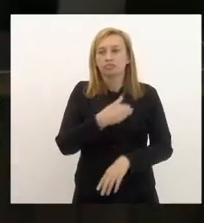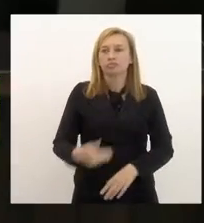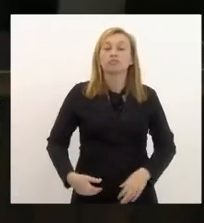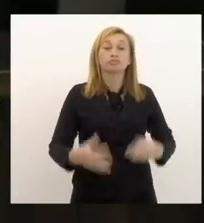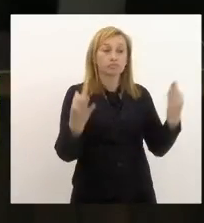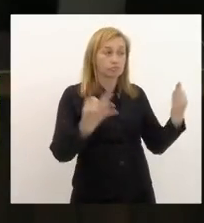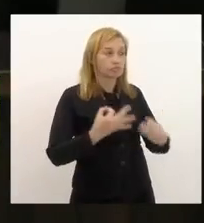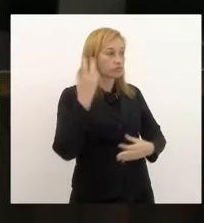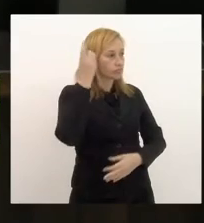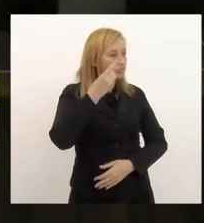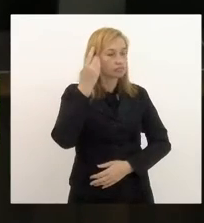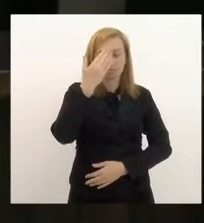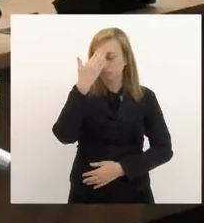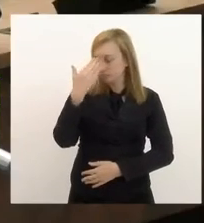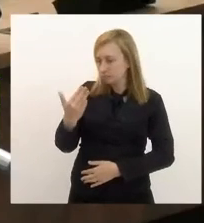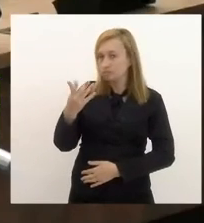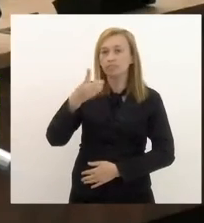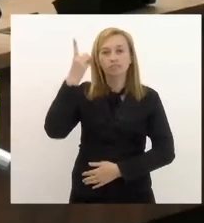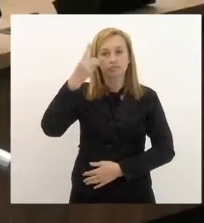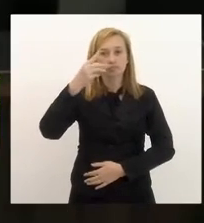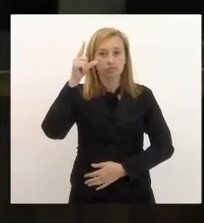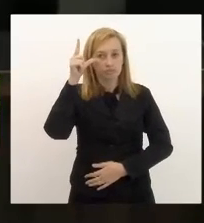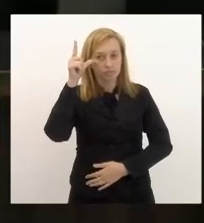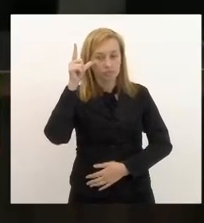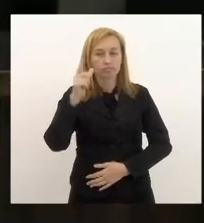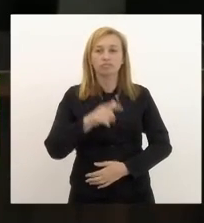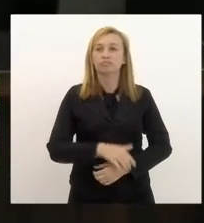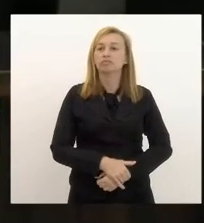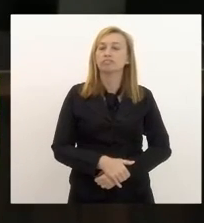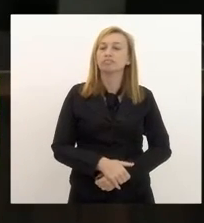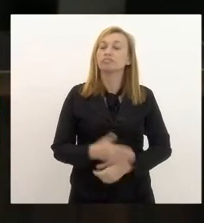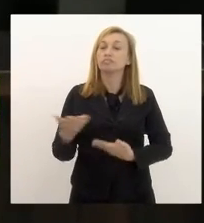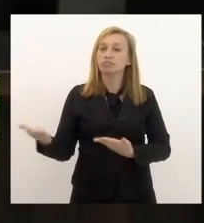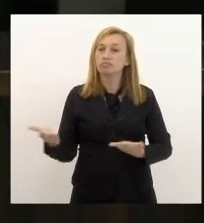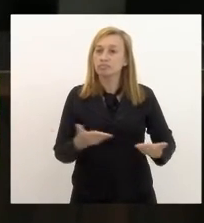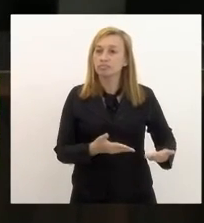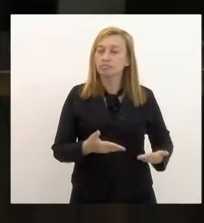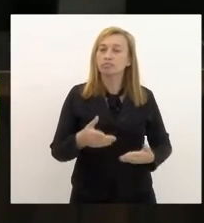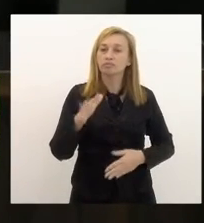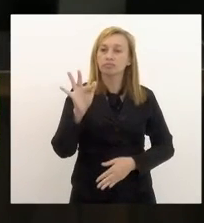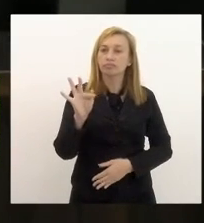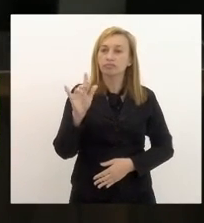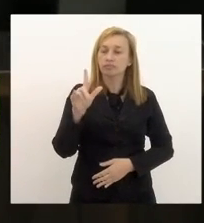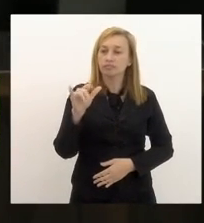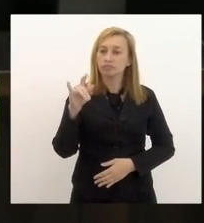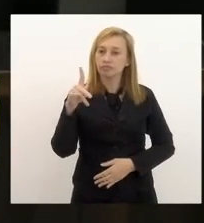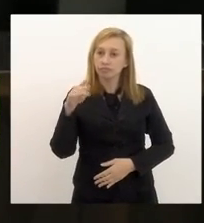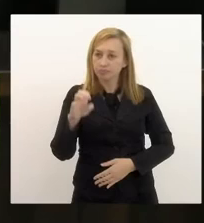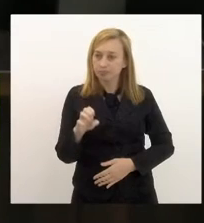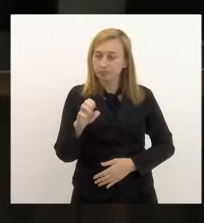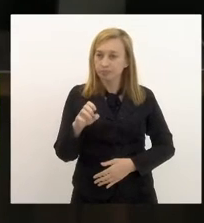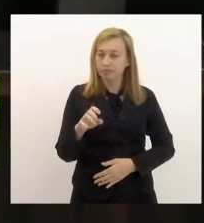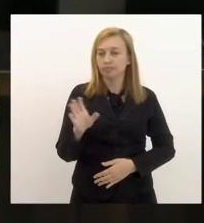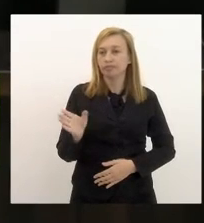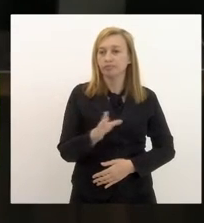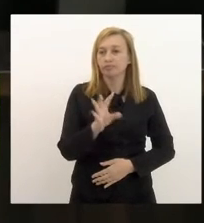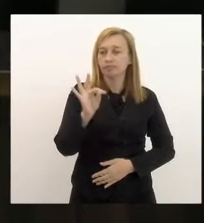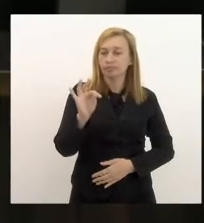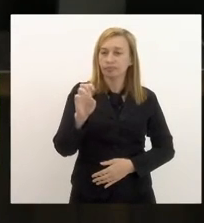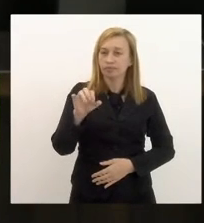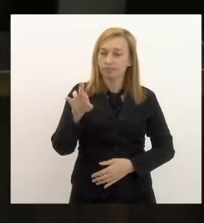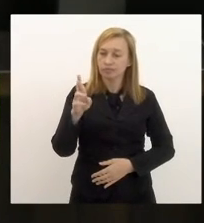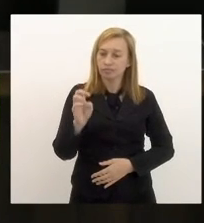perfeito obrigada por causa da Lucinha com a vida do Senhor Felipe Teixeira do